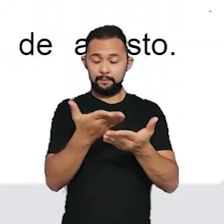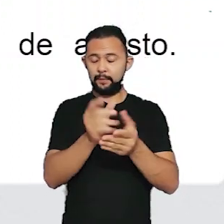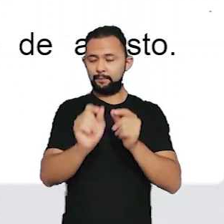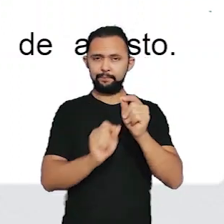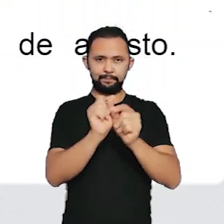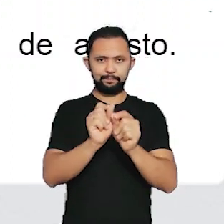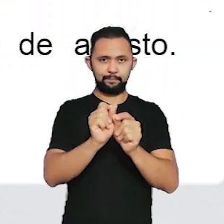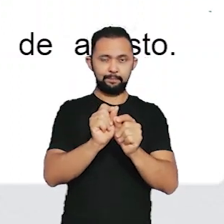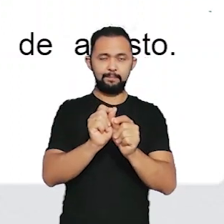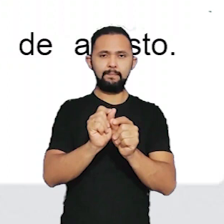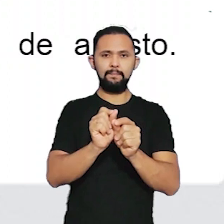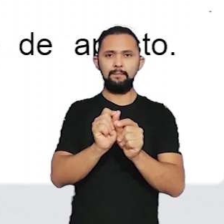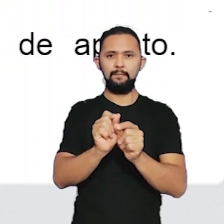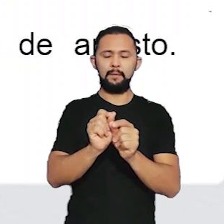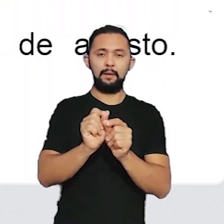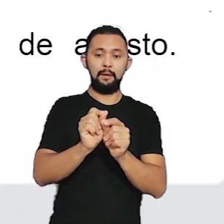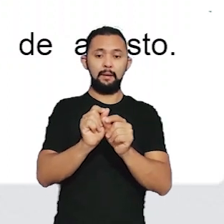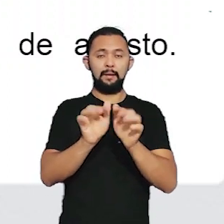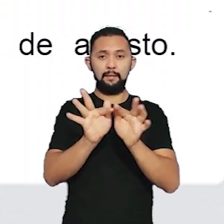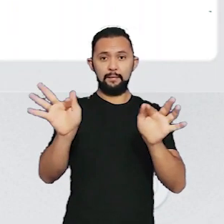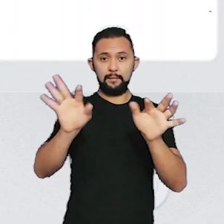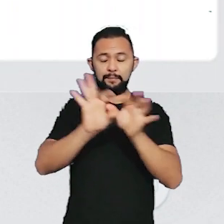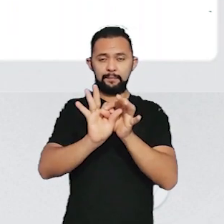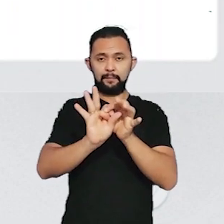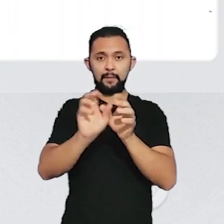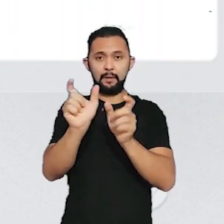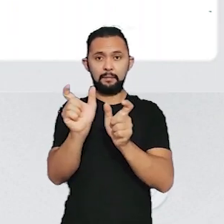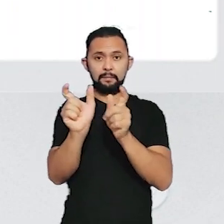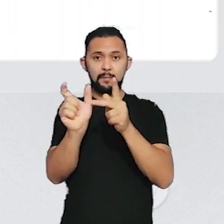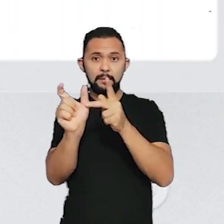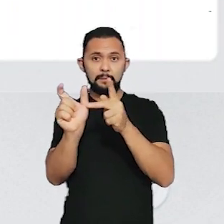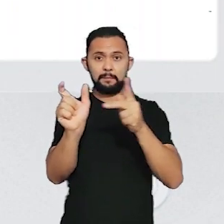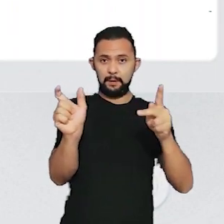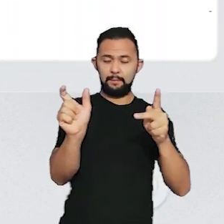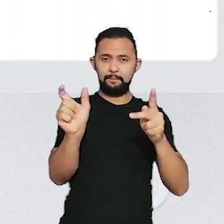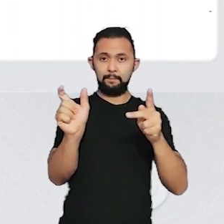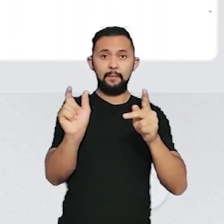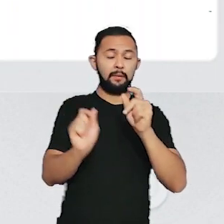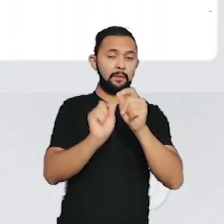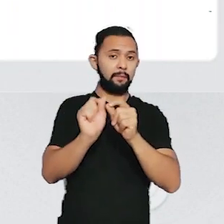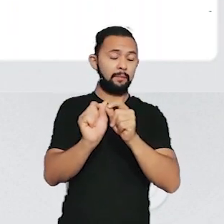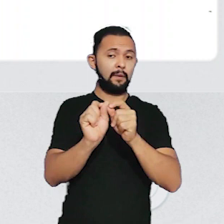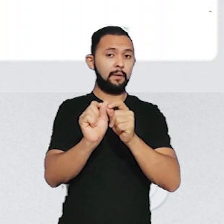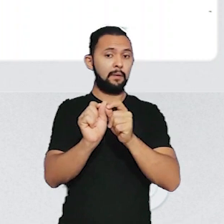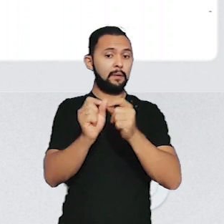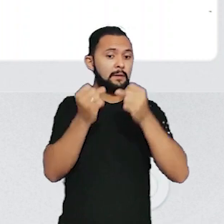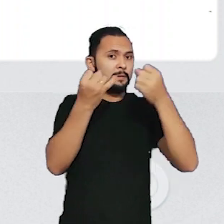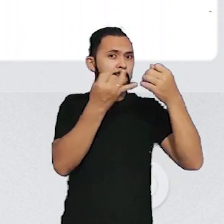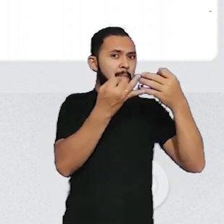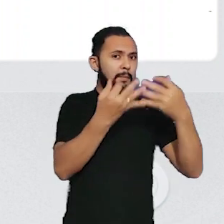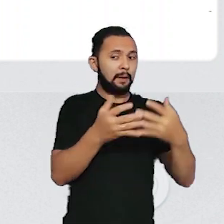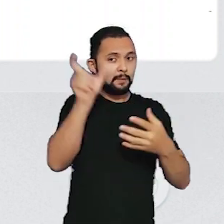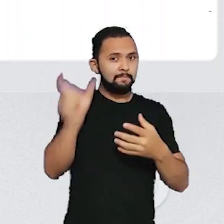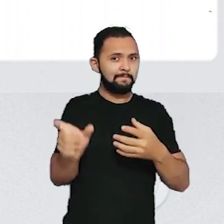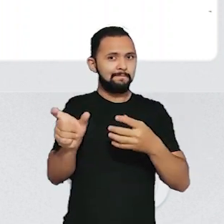predicativa. Relembrando aí a predicativa. A predicativa é aquilo que diz características sobre o meu sujeito. Então, o predicativo do